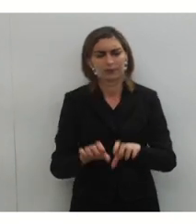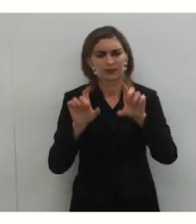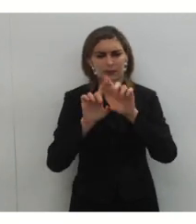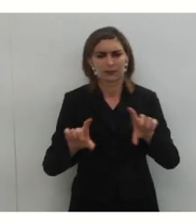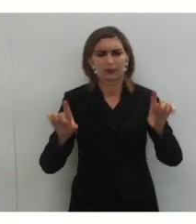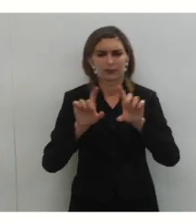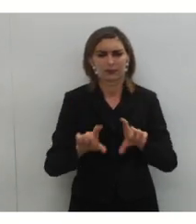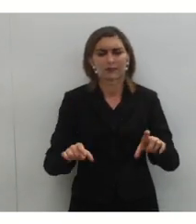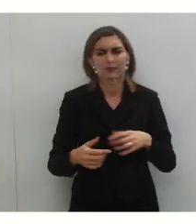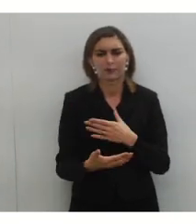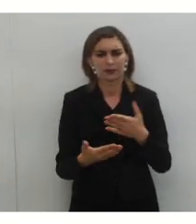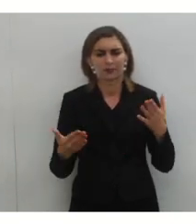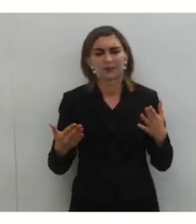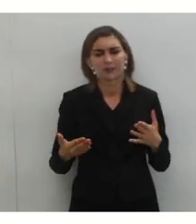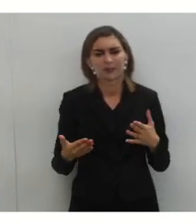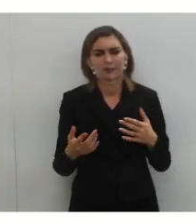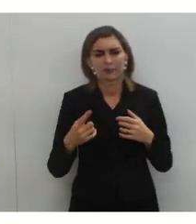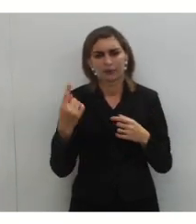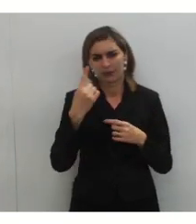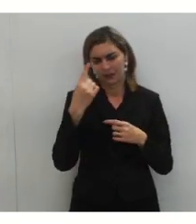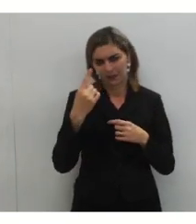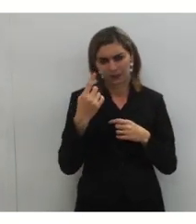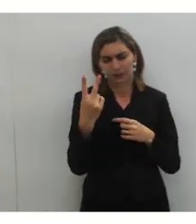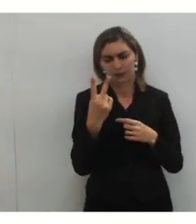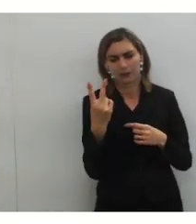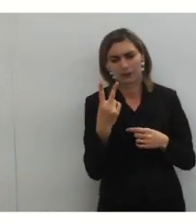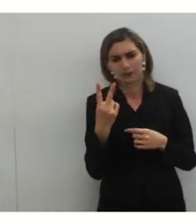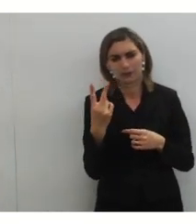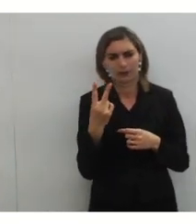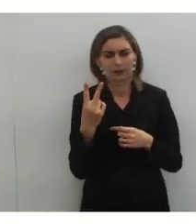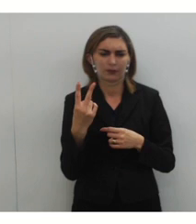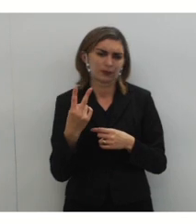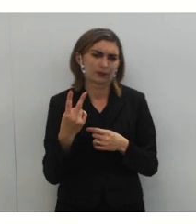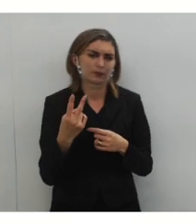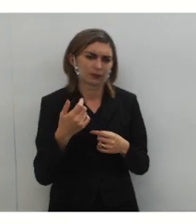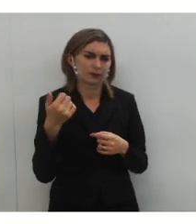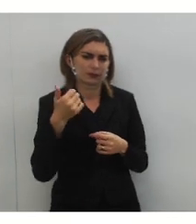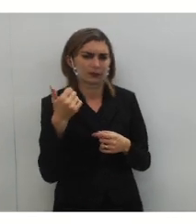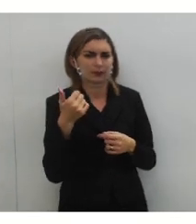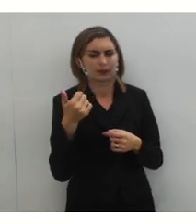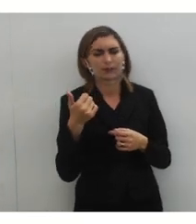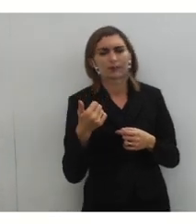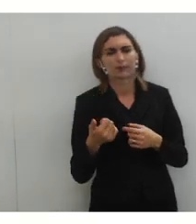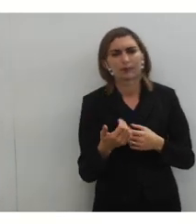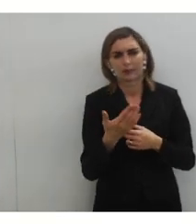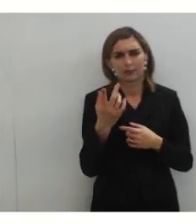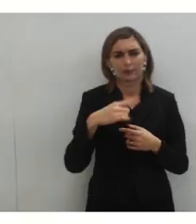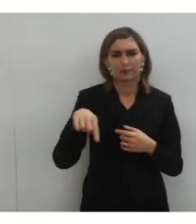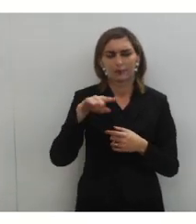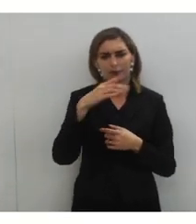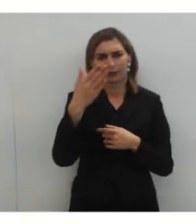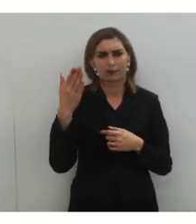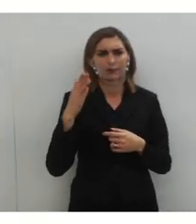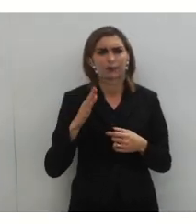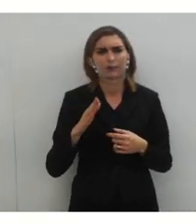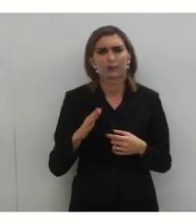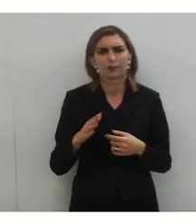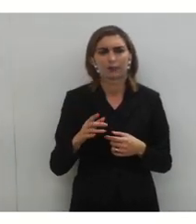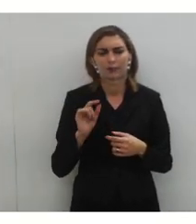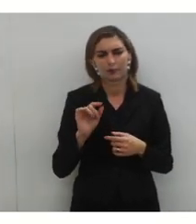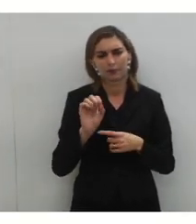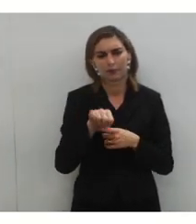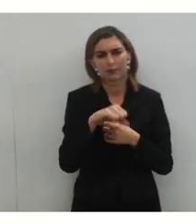frases. Então, nos dois primeiros casos, nós estamos diante